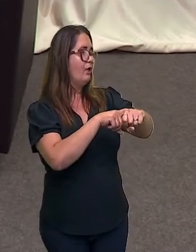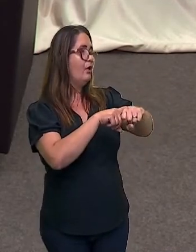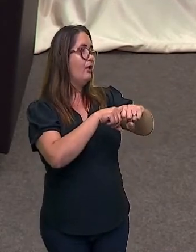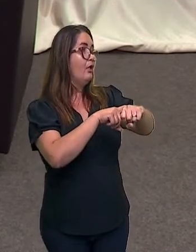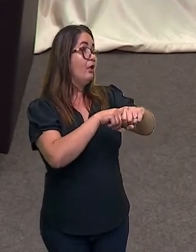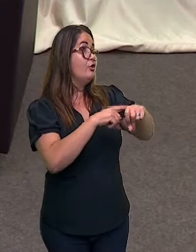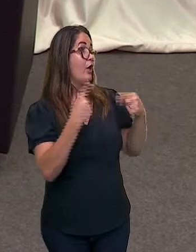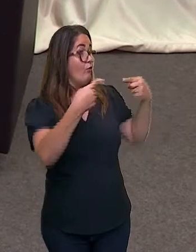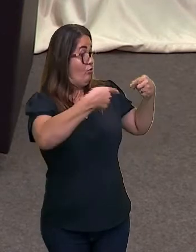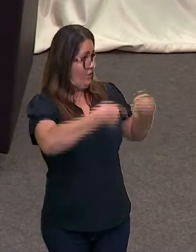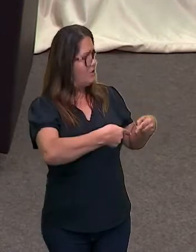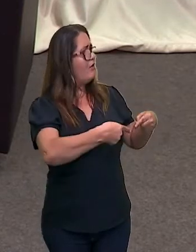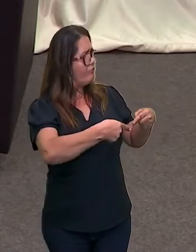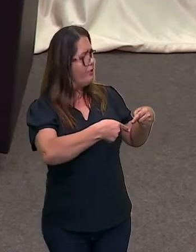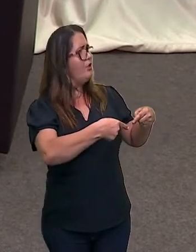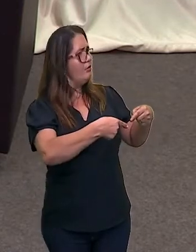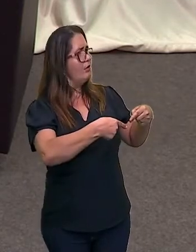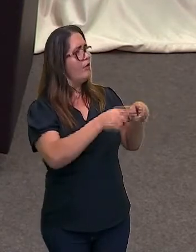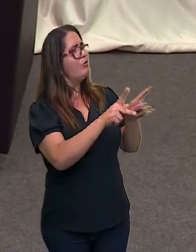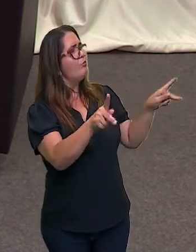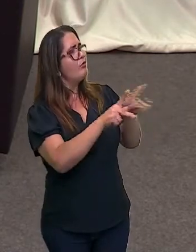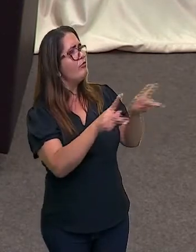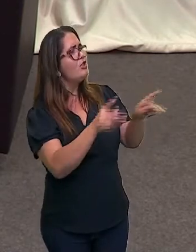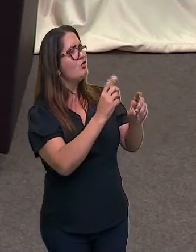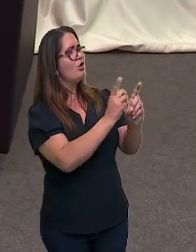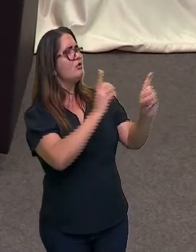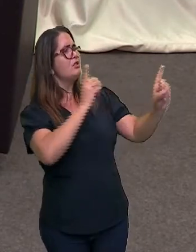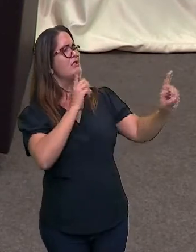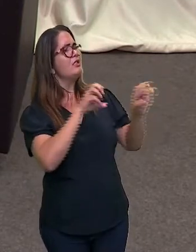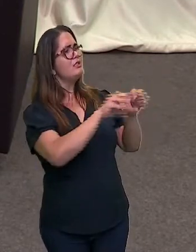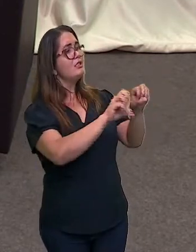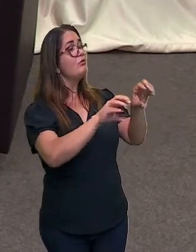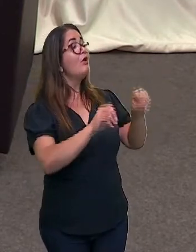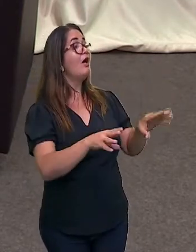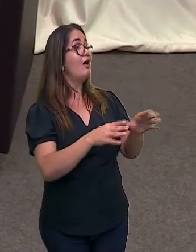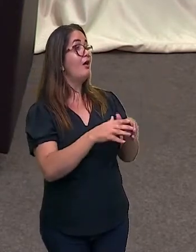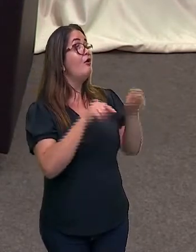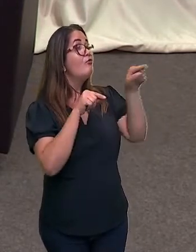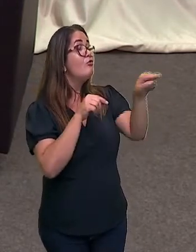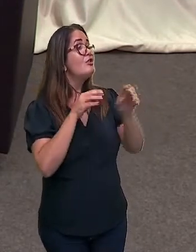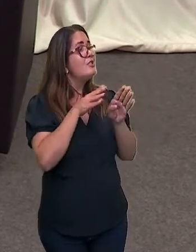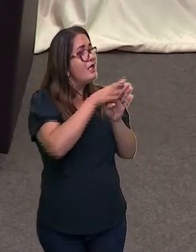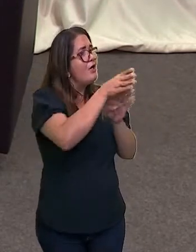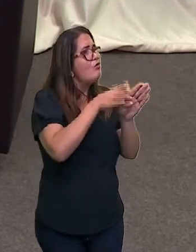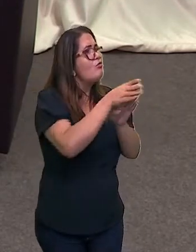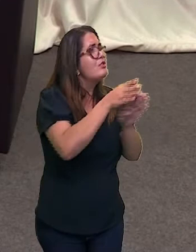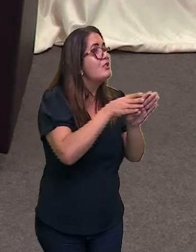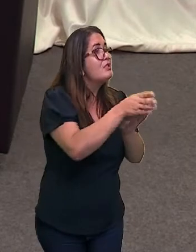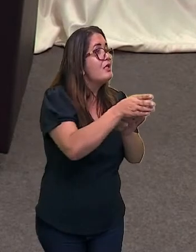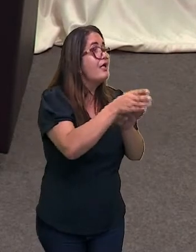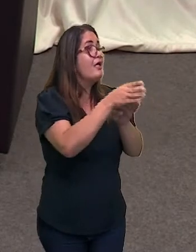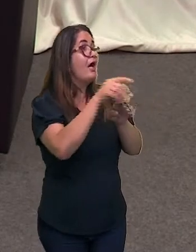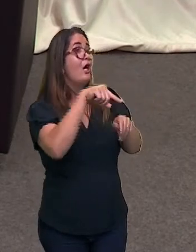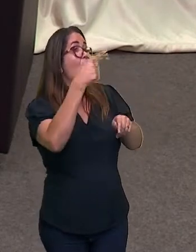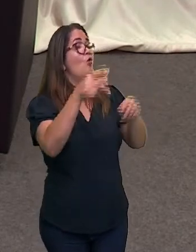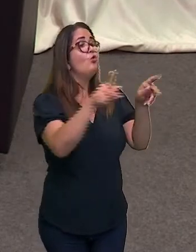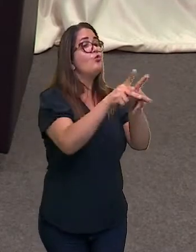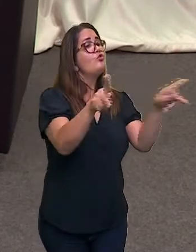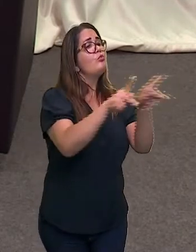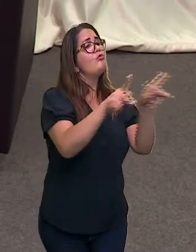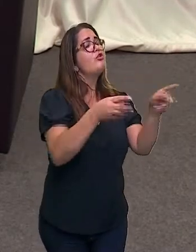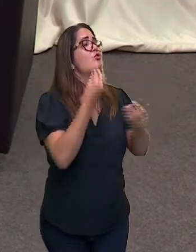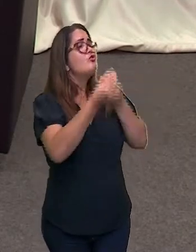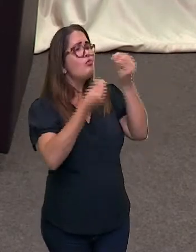remoto, mas qual conselho, assim, né, que eu poderia dizer que você deixa para os profissionais da sua área que estão passando pelas